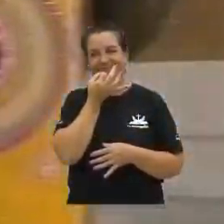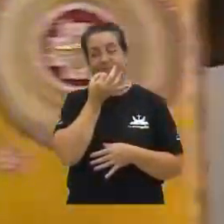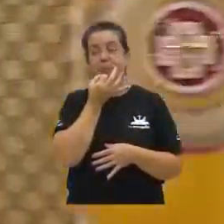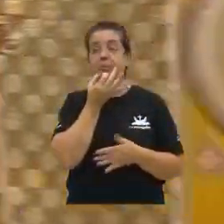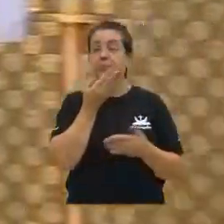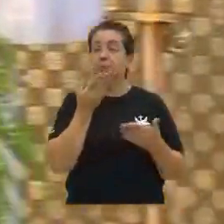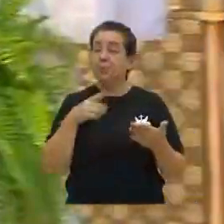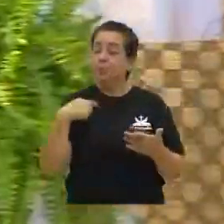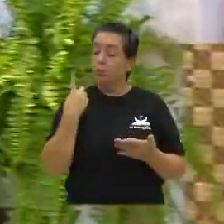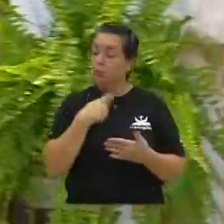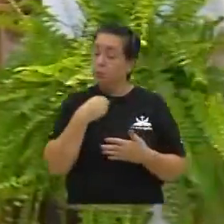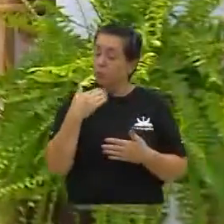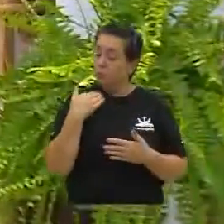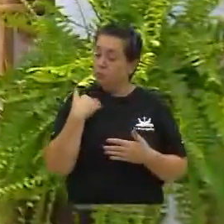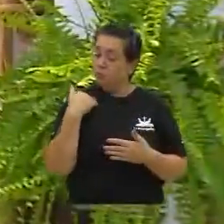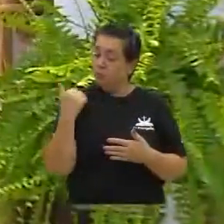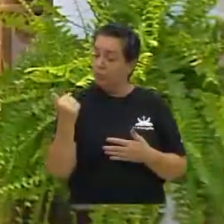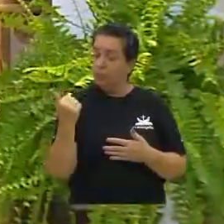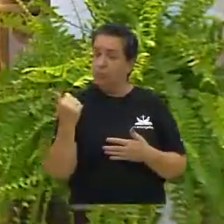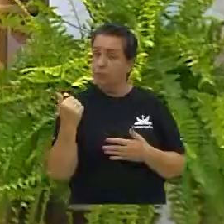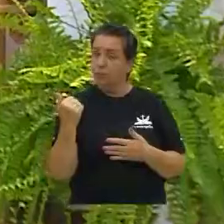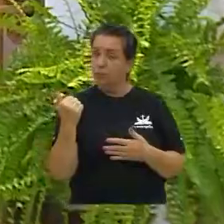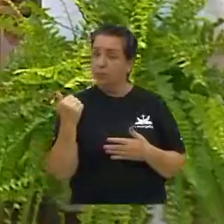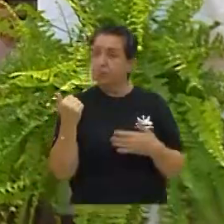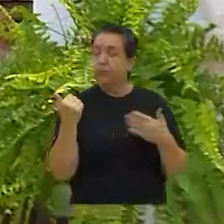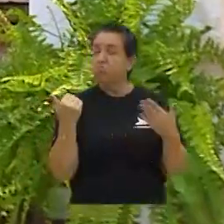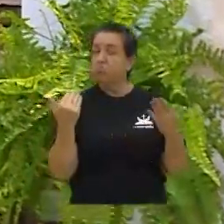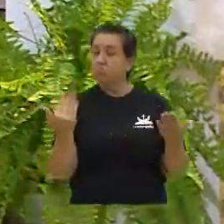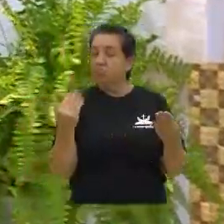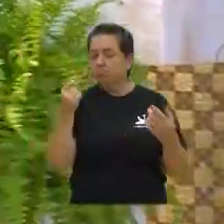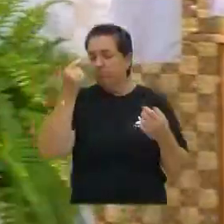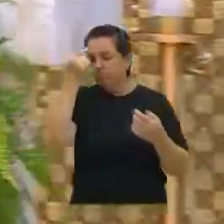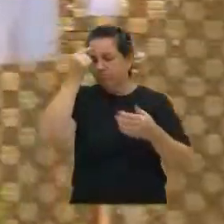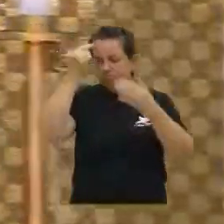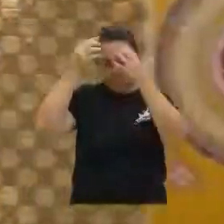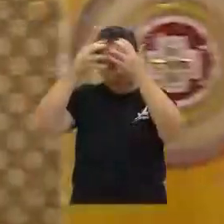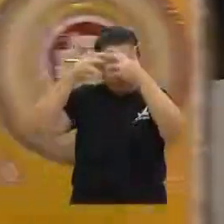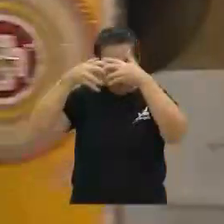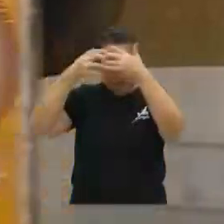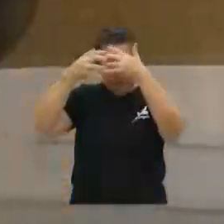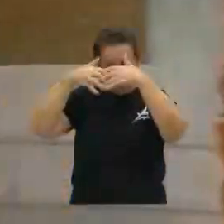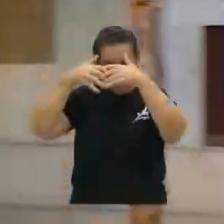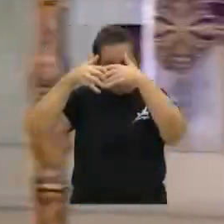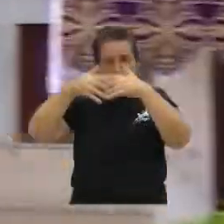onde nós somos chamados a refletir,